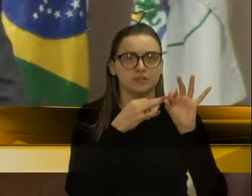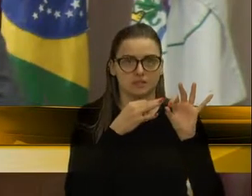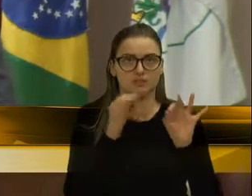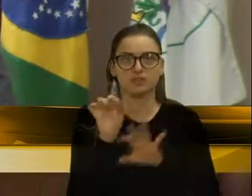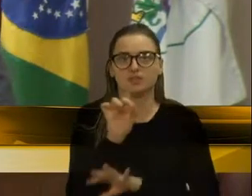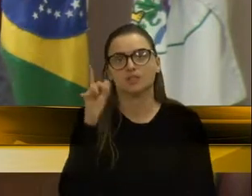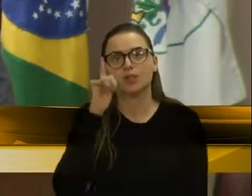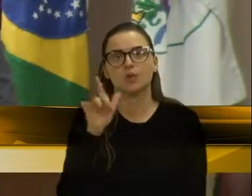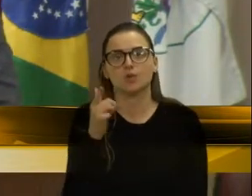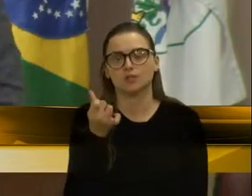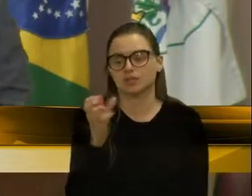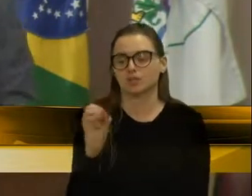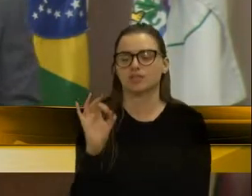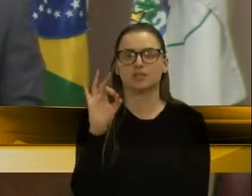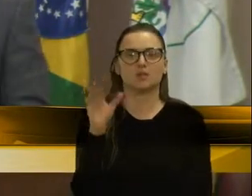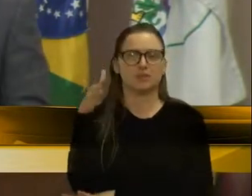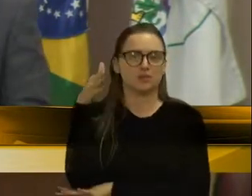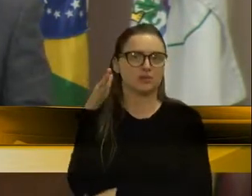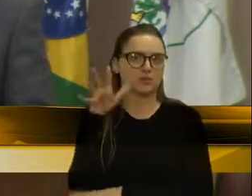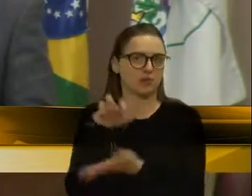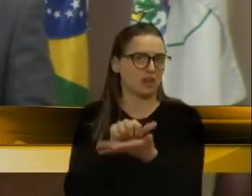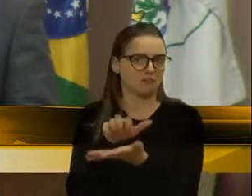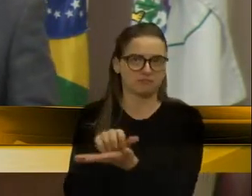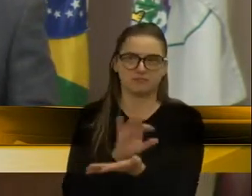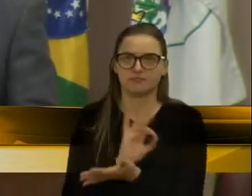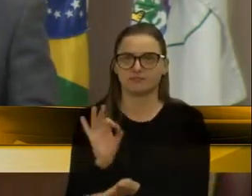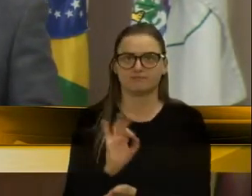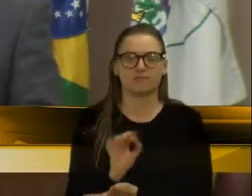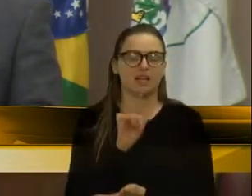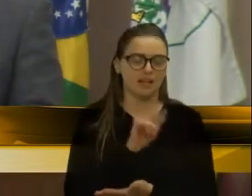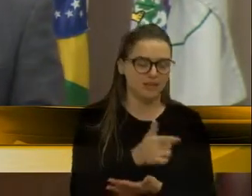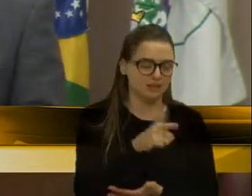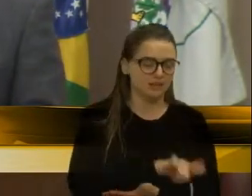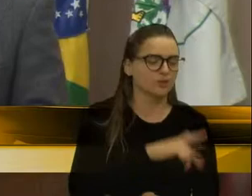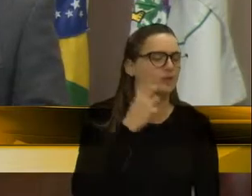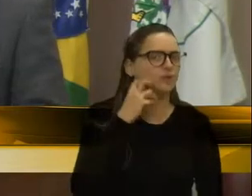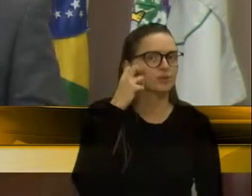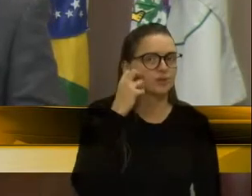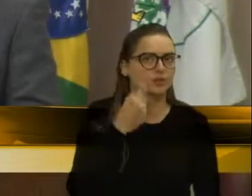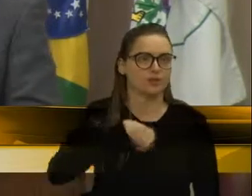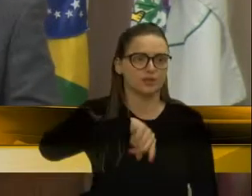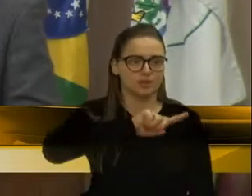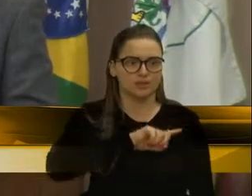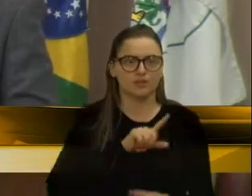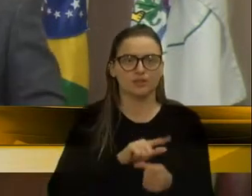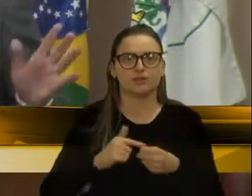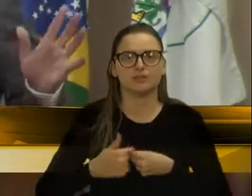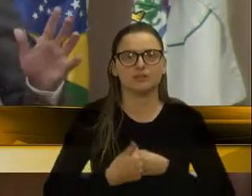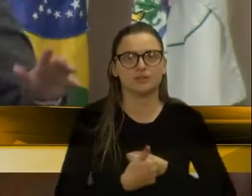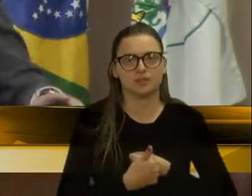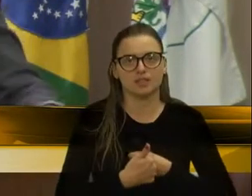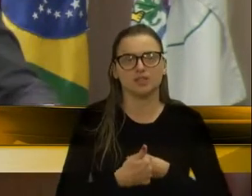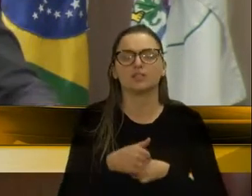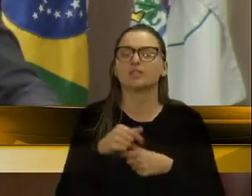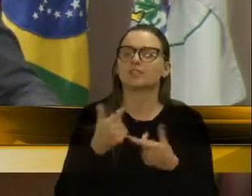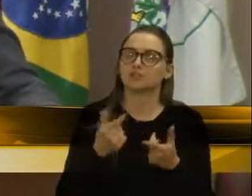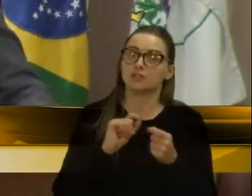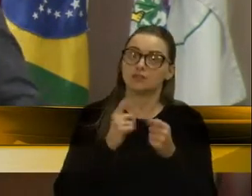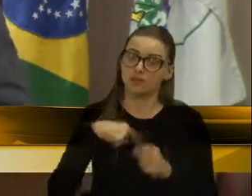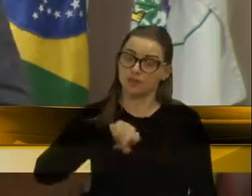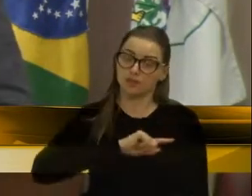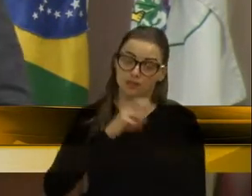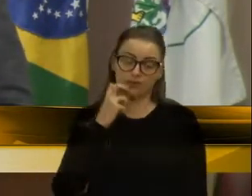chegou a 60% então é mais um constrangimento que a nossa cidade nos faz passar por